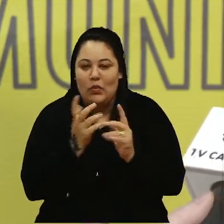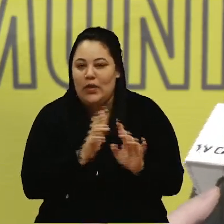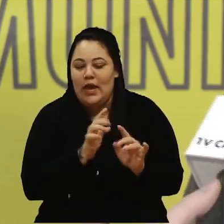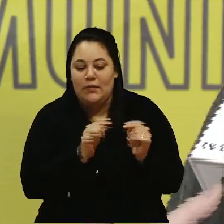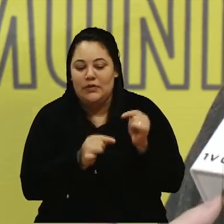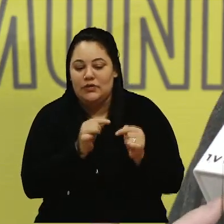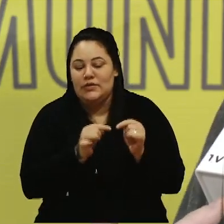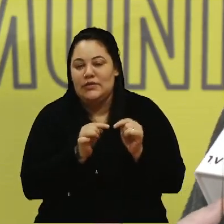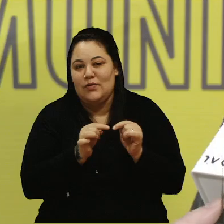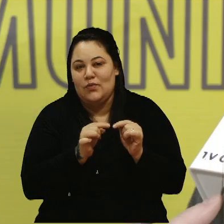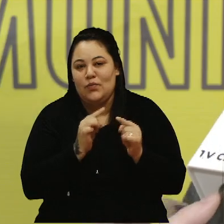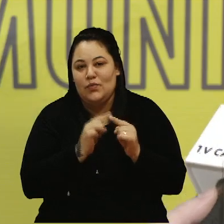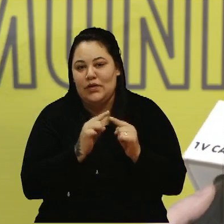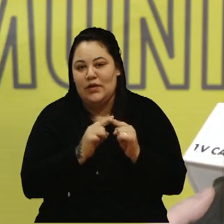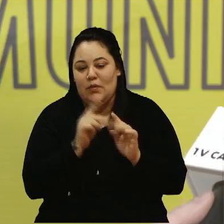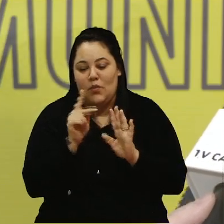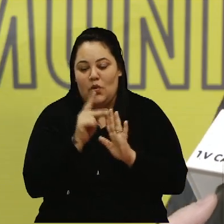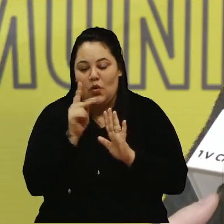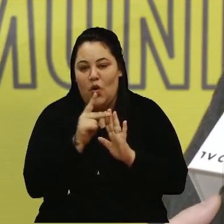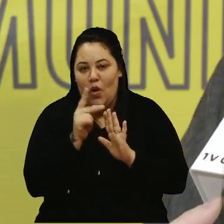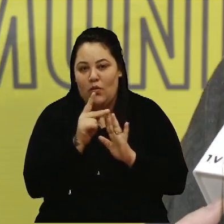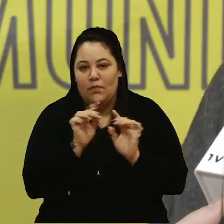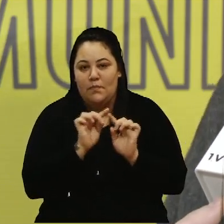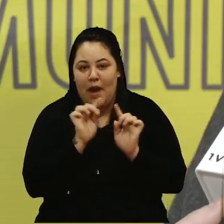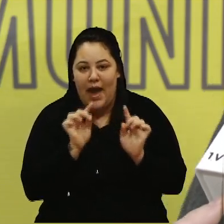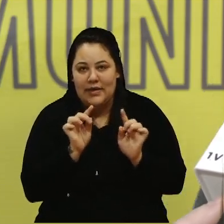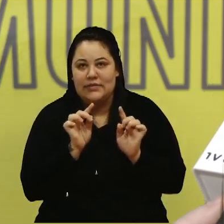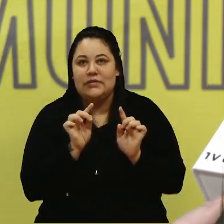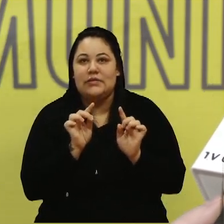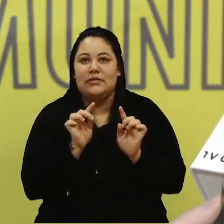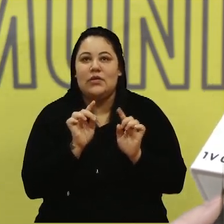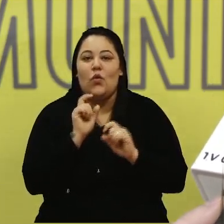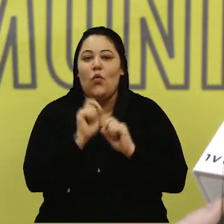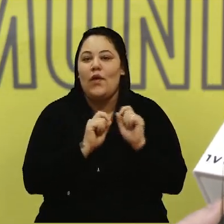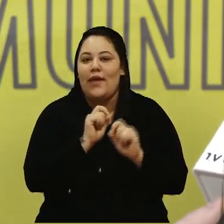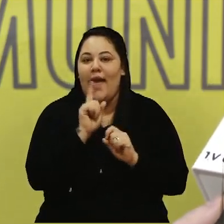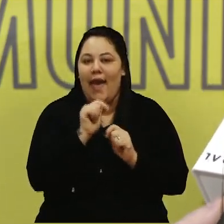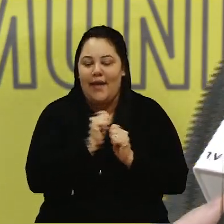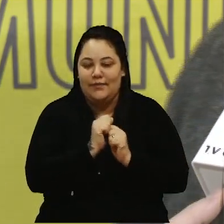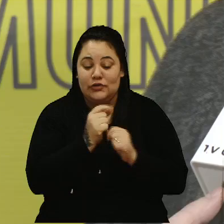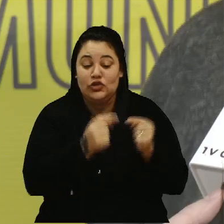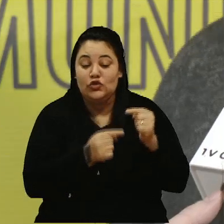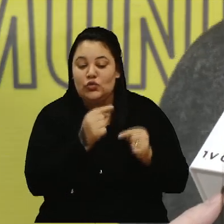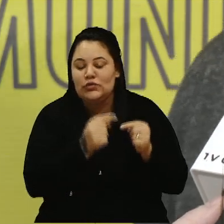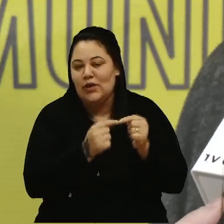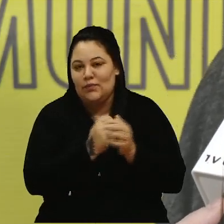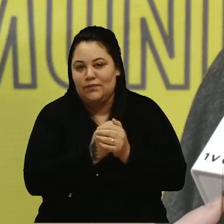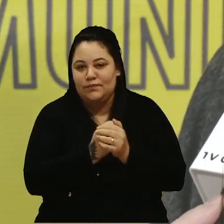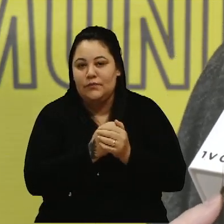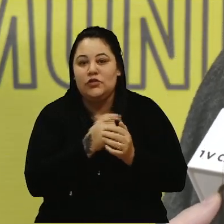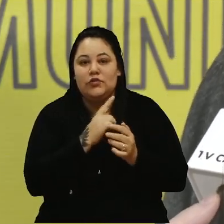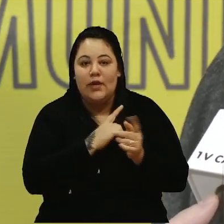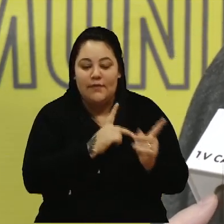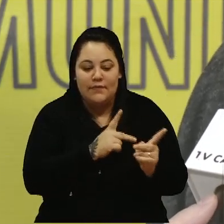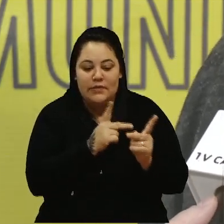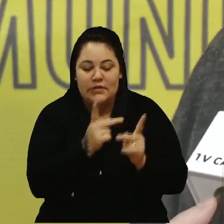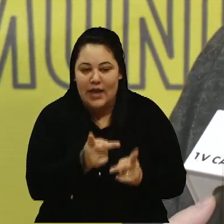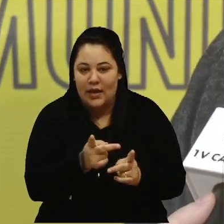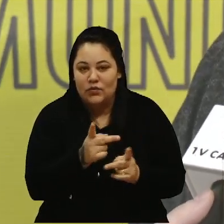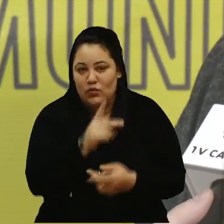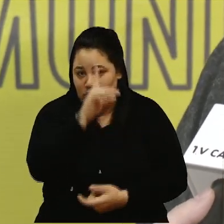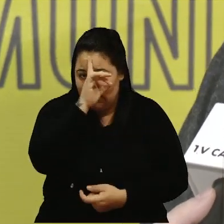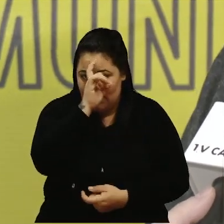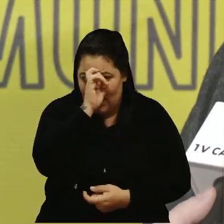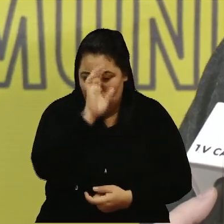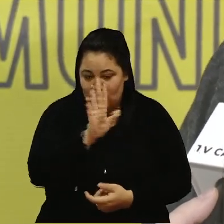já foi protocolado já faz um tempo, mas mais do que o protocolo do projeto, é trazer a discussão. Então, a gente tem visitado os hospitais, já marcamos em todos